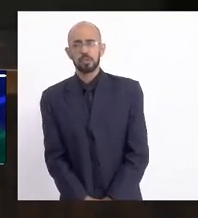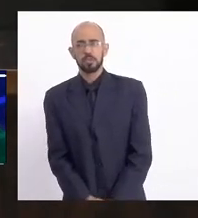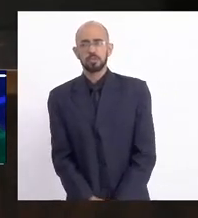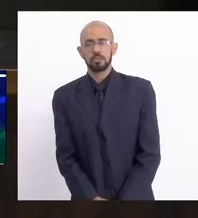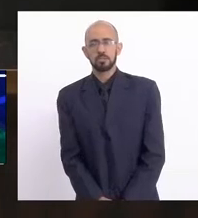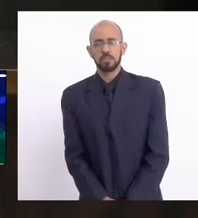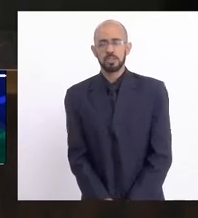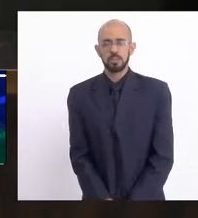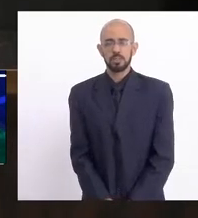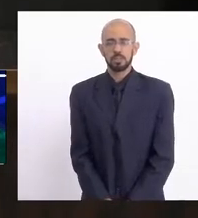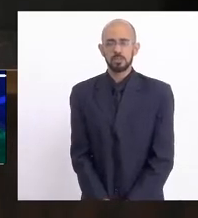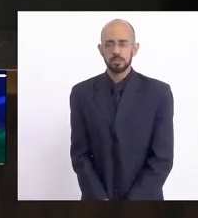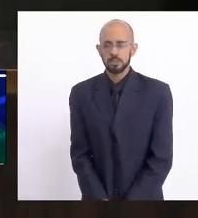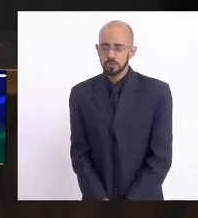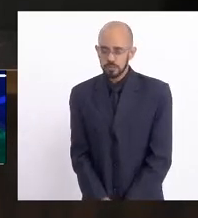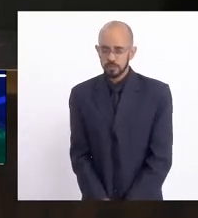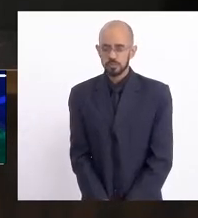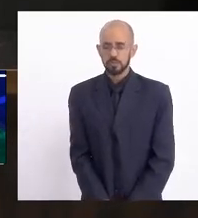Deixa...